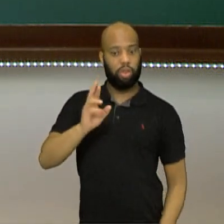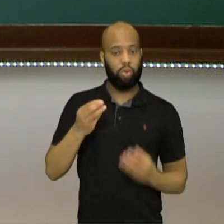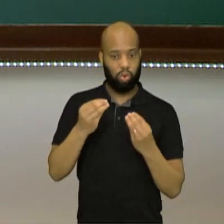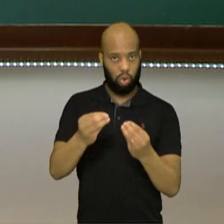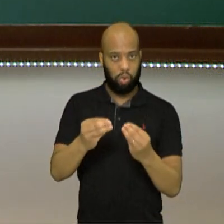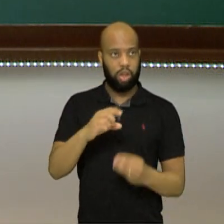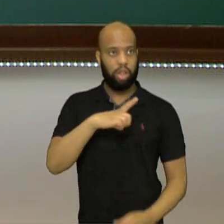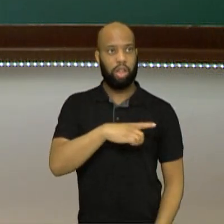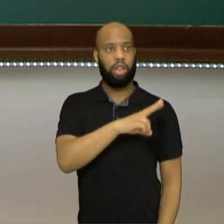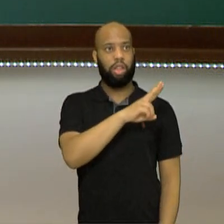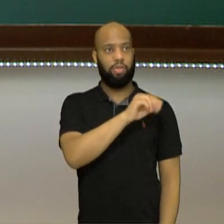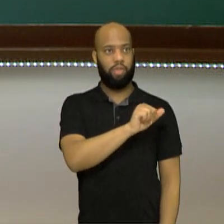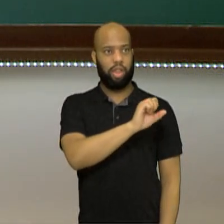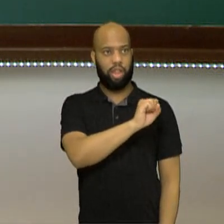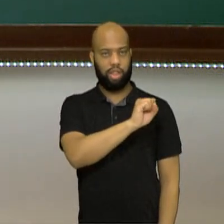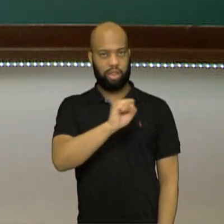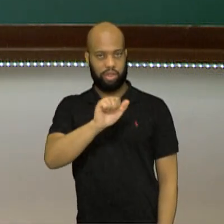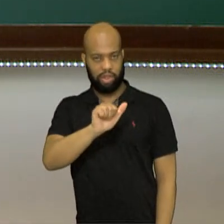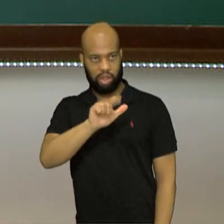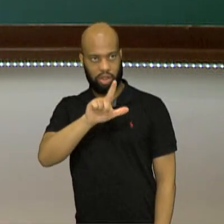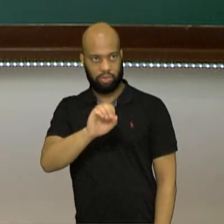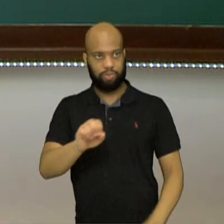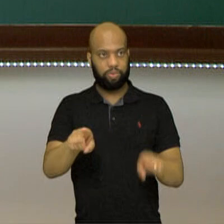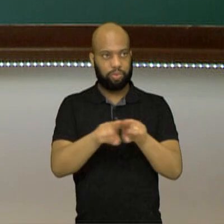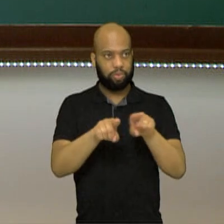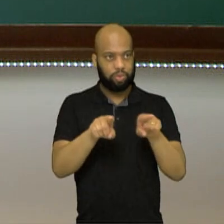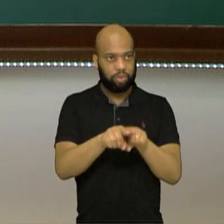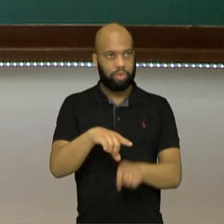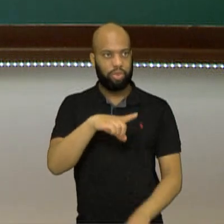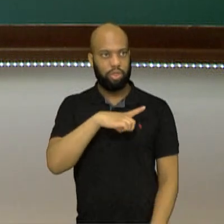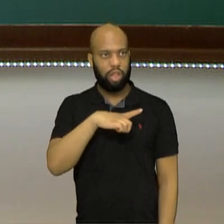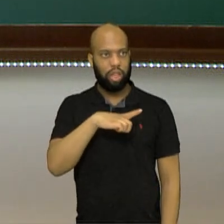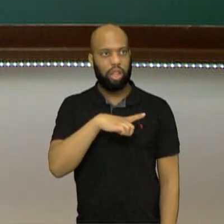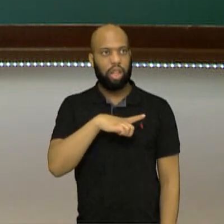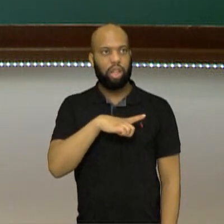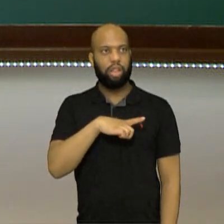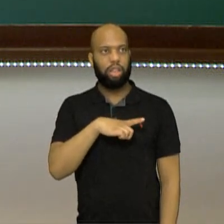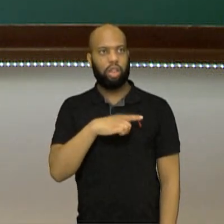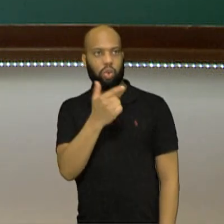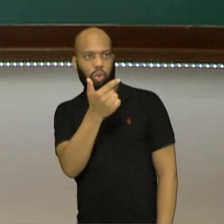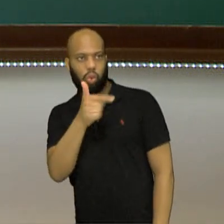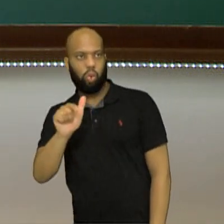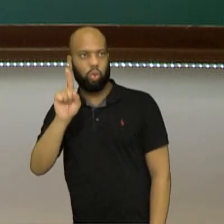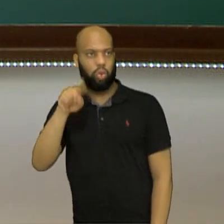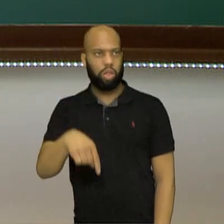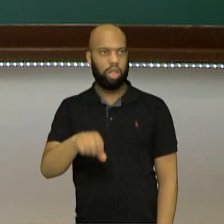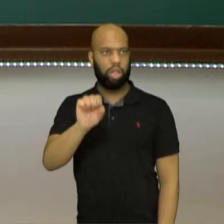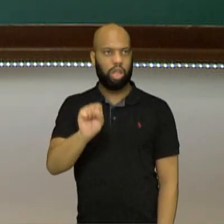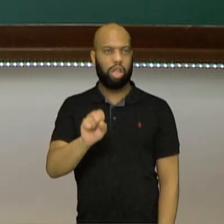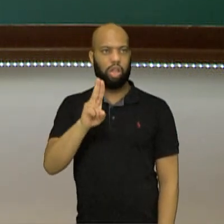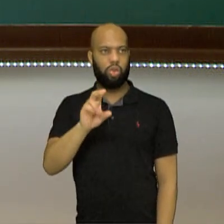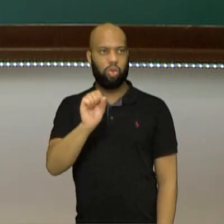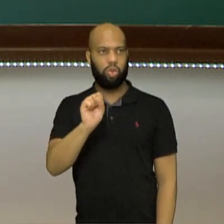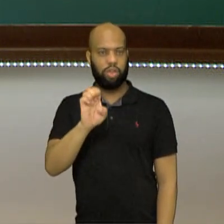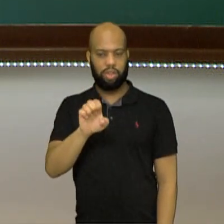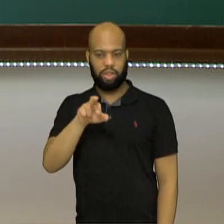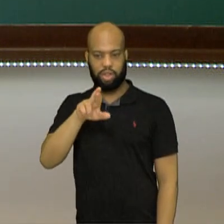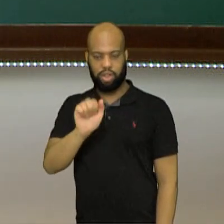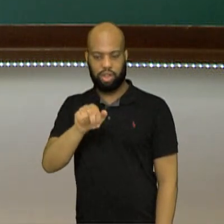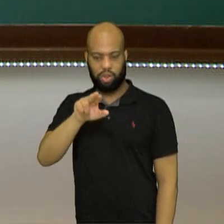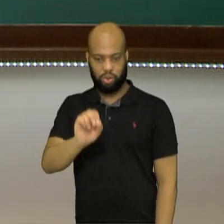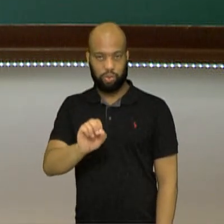pelo vassalo e pelo sucerano. Tá, professor, mas quem que é vassalo, quem que é sucerano? Eu não lembro mais. Então,